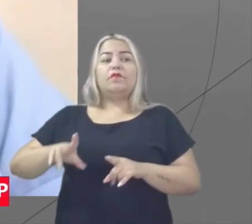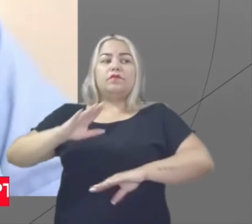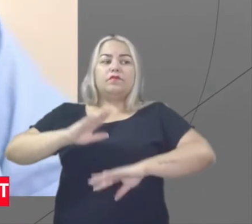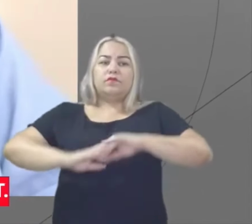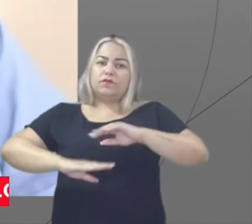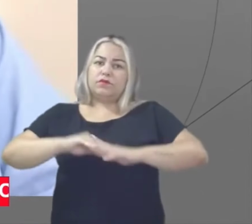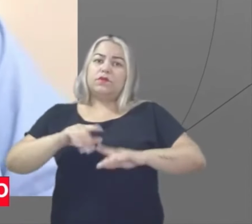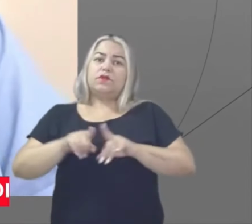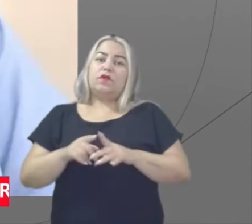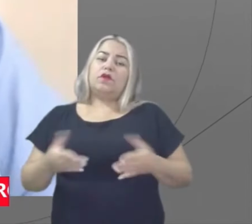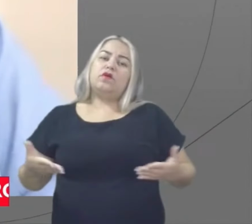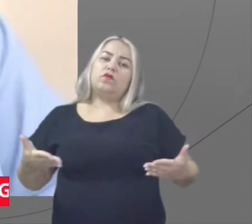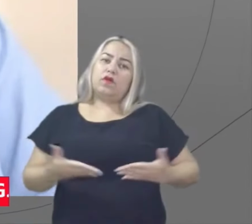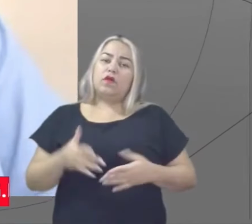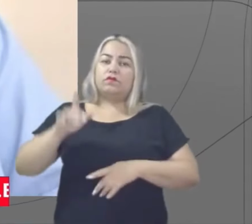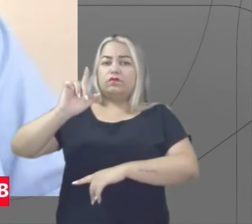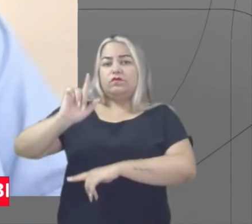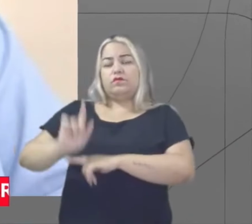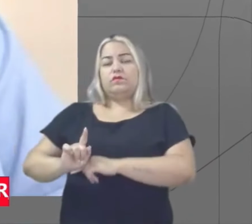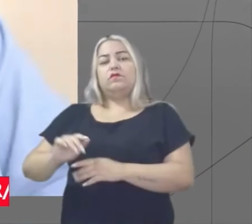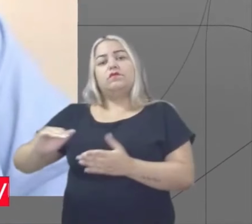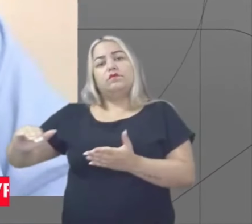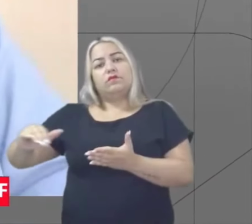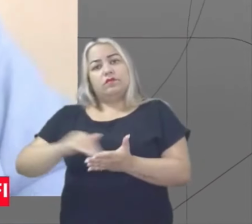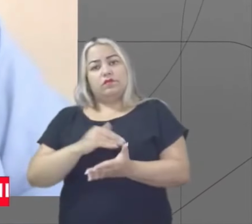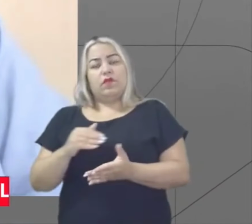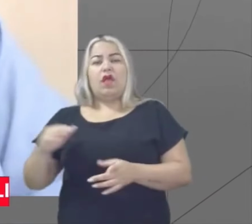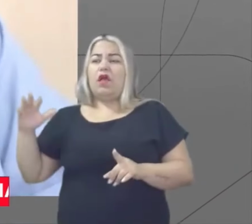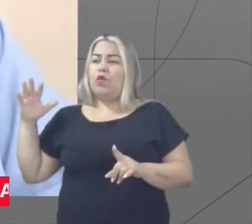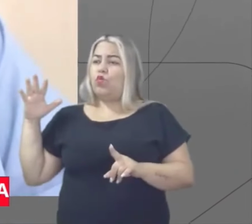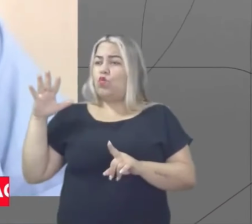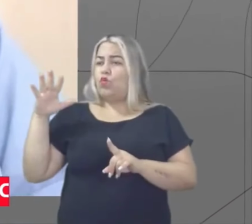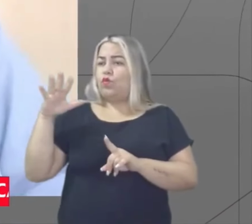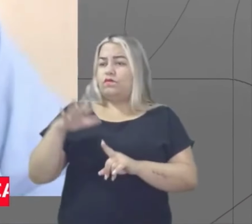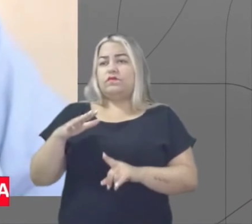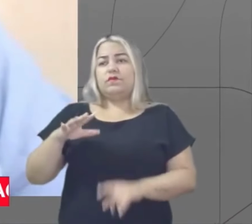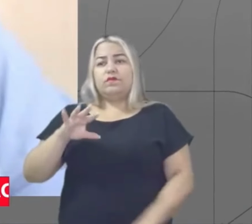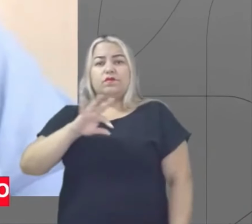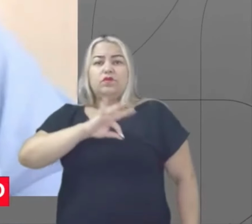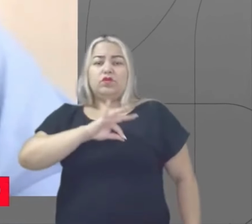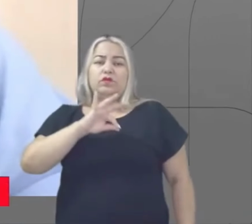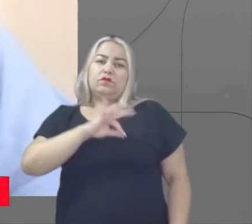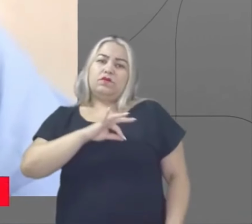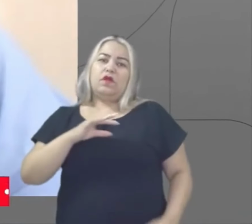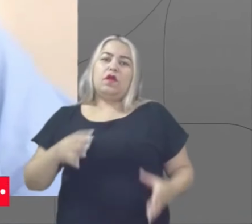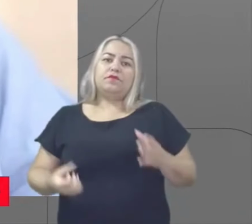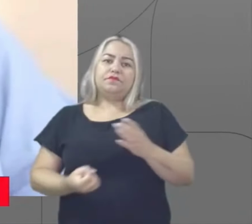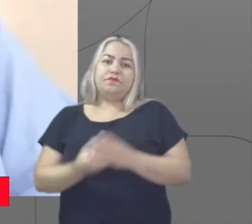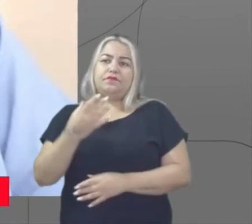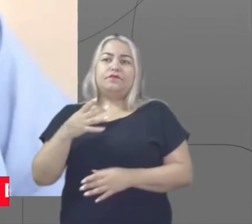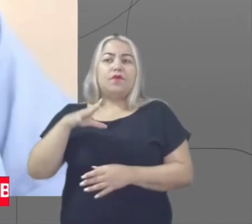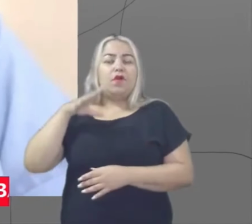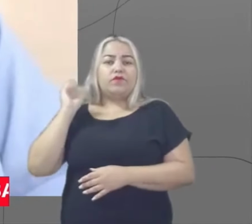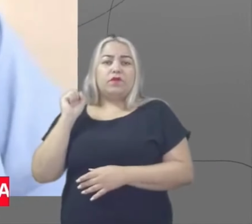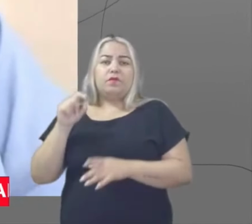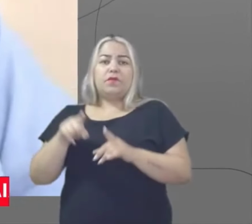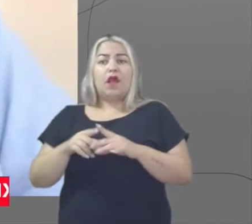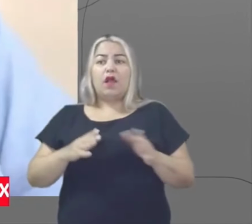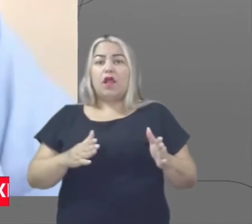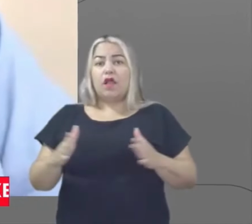pela atual gestão. Quando o secretário ataca a ouvidoria da polícia, criando uma ouvidoria paralela, primeiro,